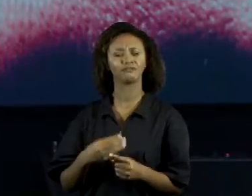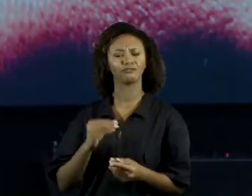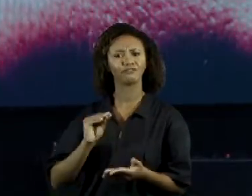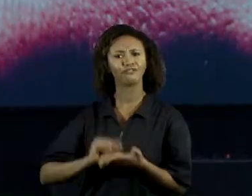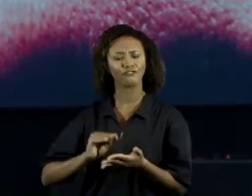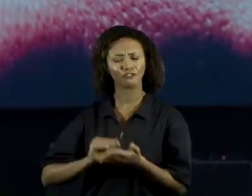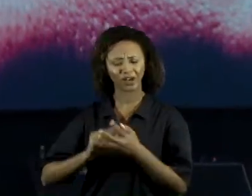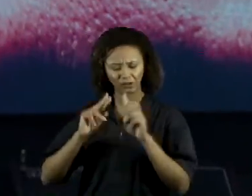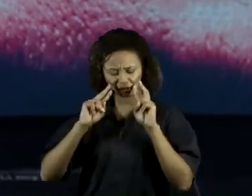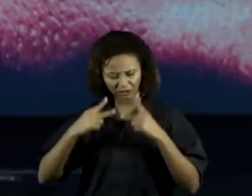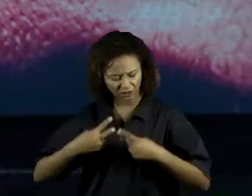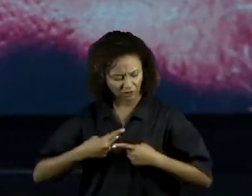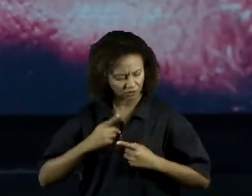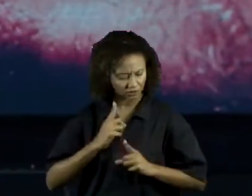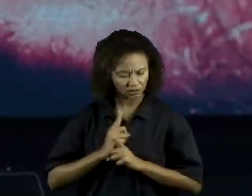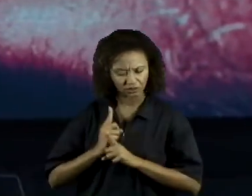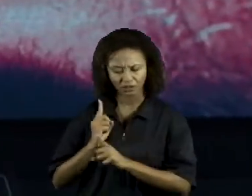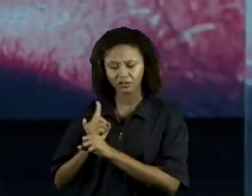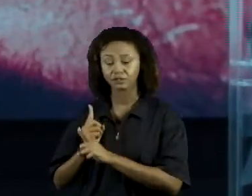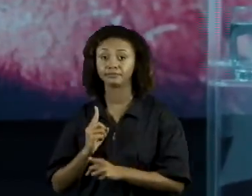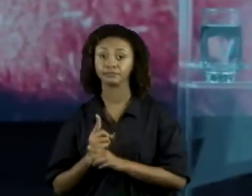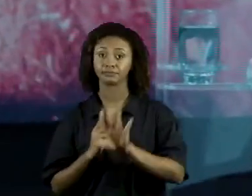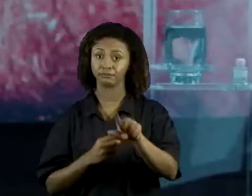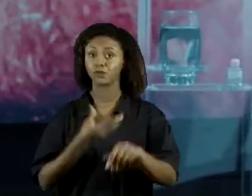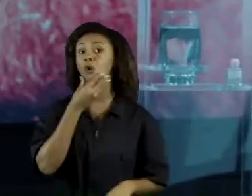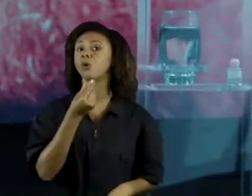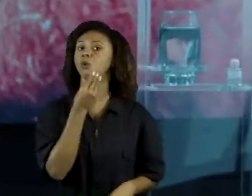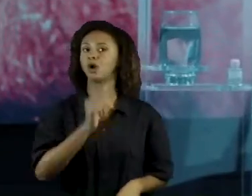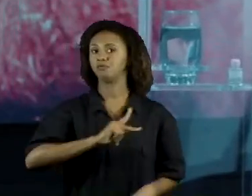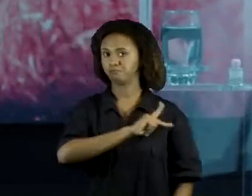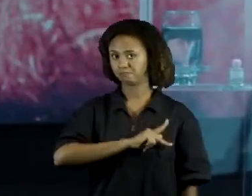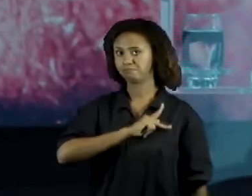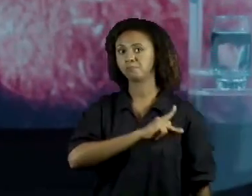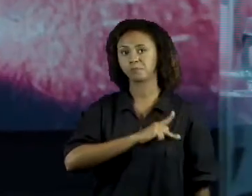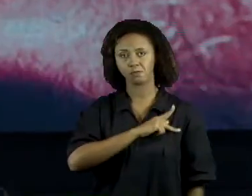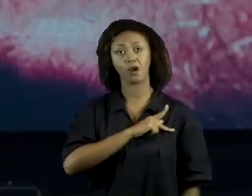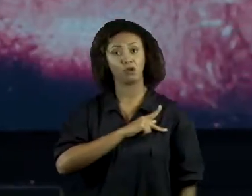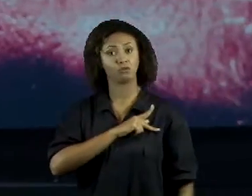O apóstolo Paulo é um exemplo de um homem apaixonado pelo seu propósito.